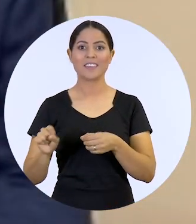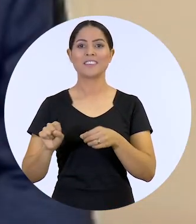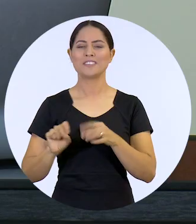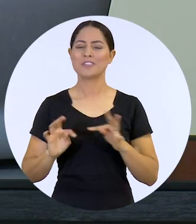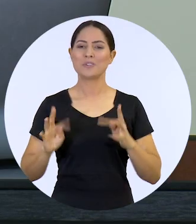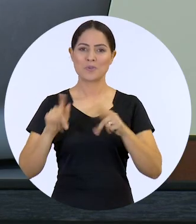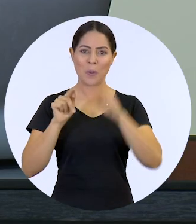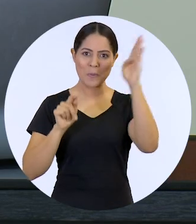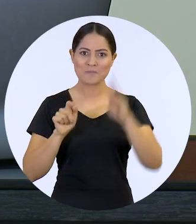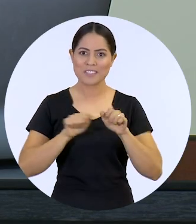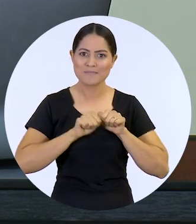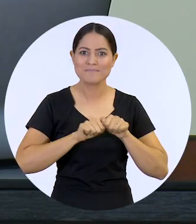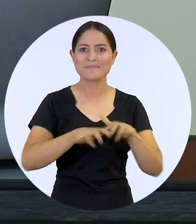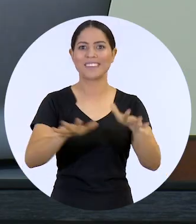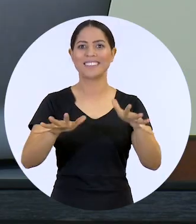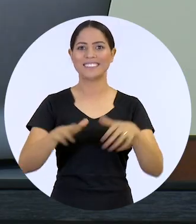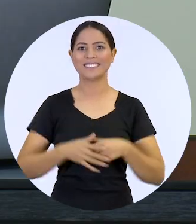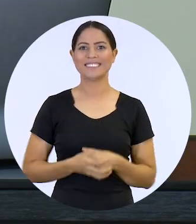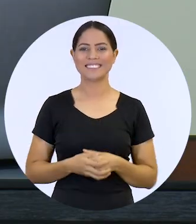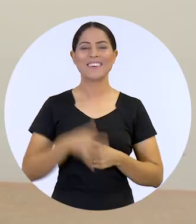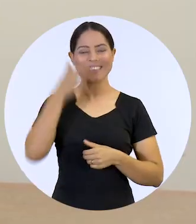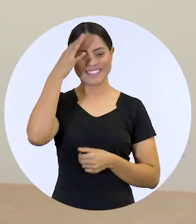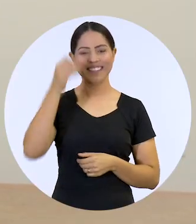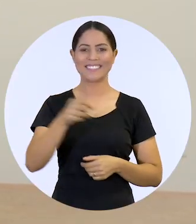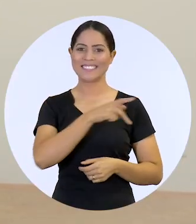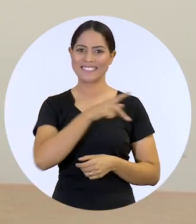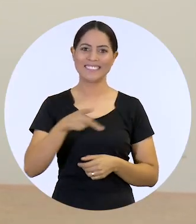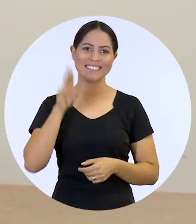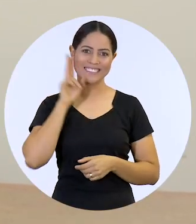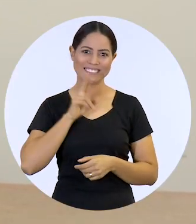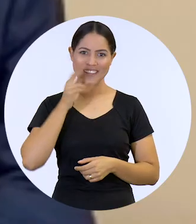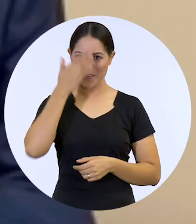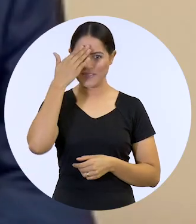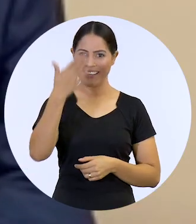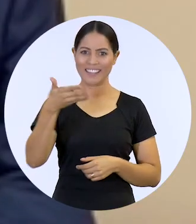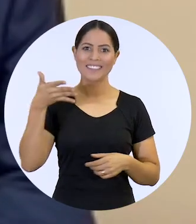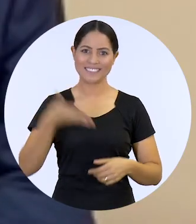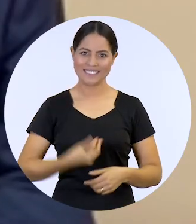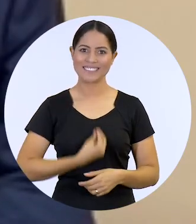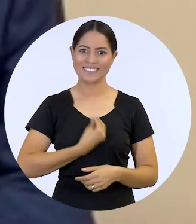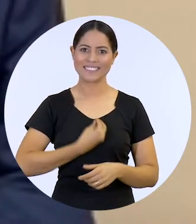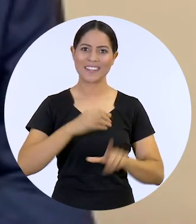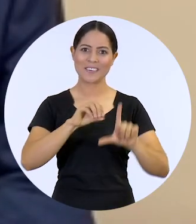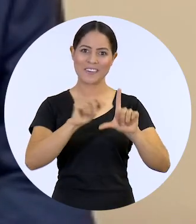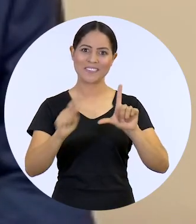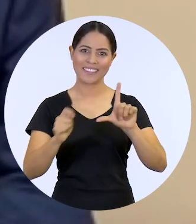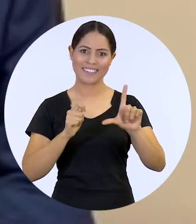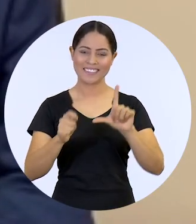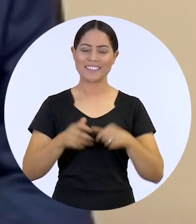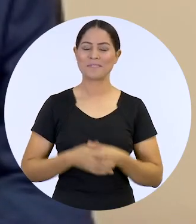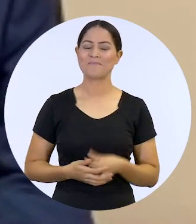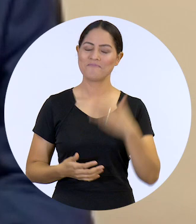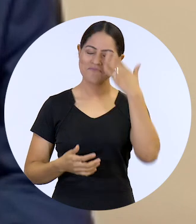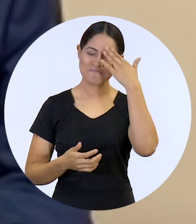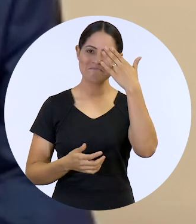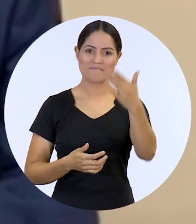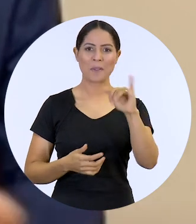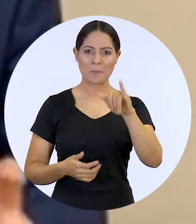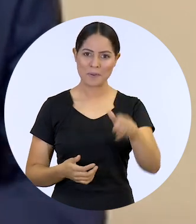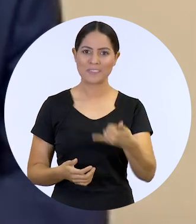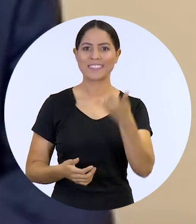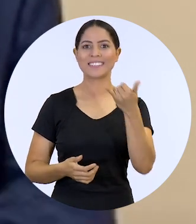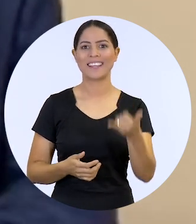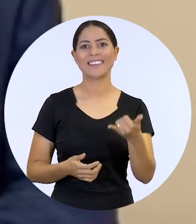agora. Com certeza, presidente. Então, gostaria de te agradecer por participar conosco aqui no OAB Entrevista. E eu é